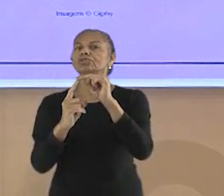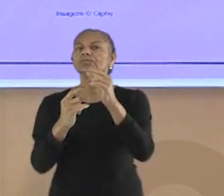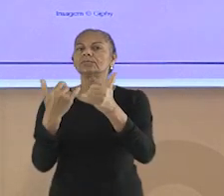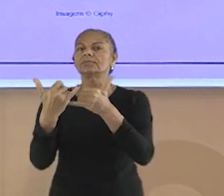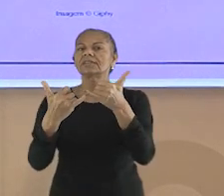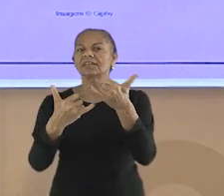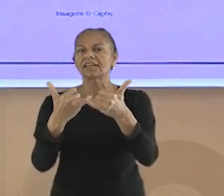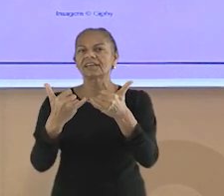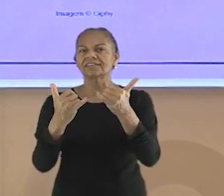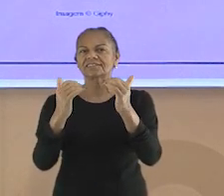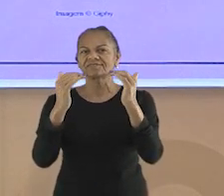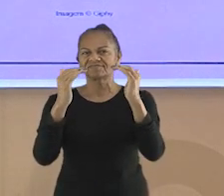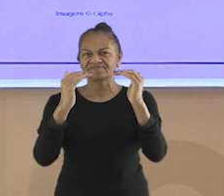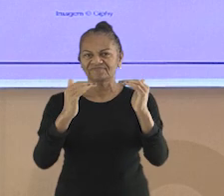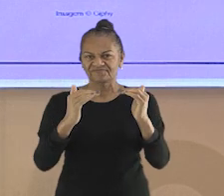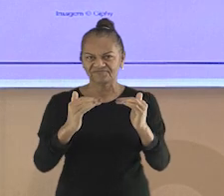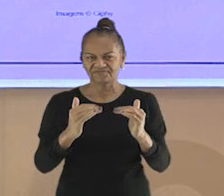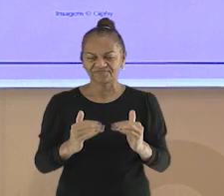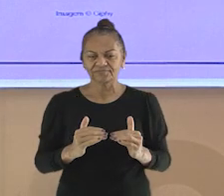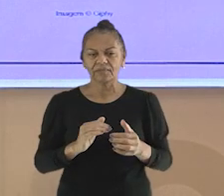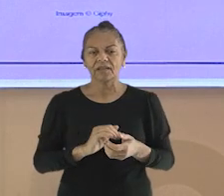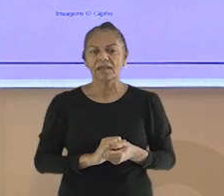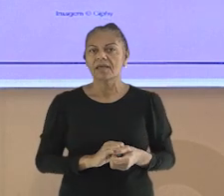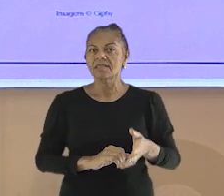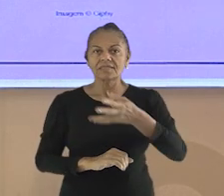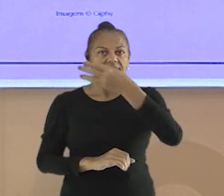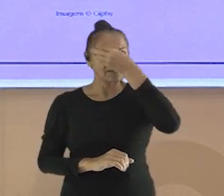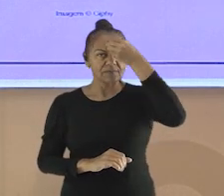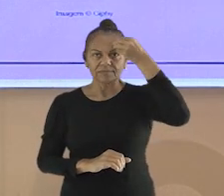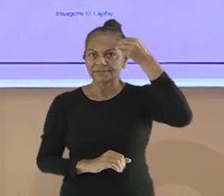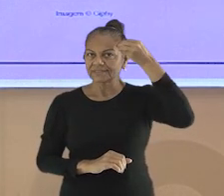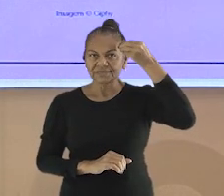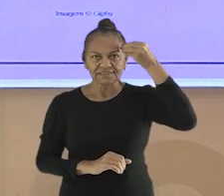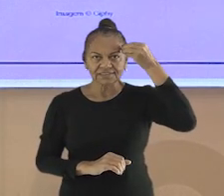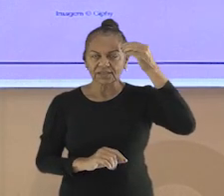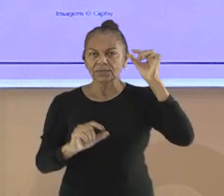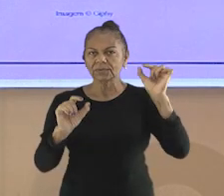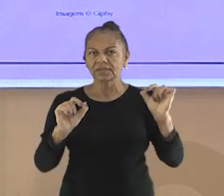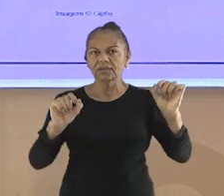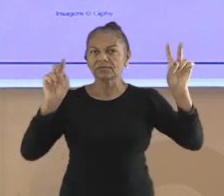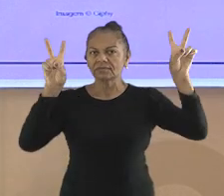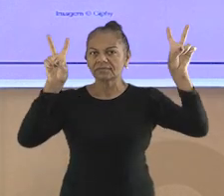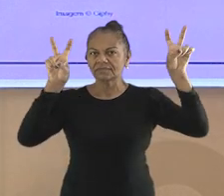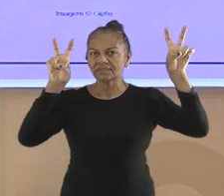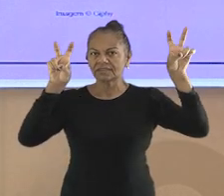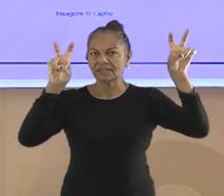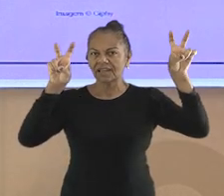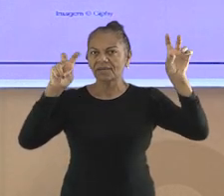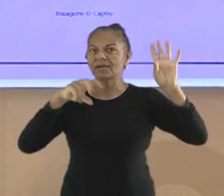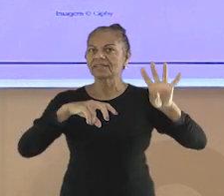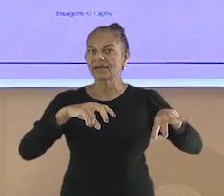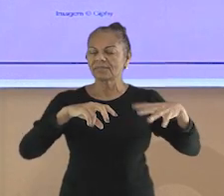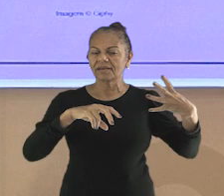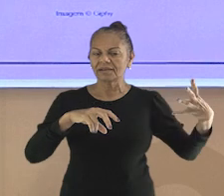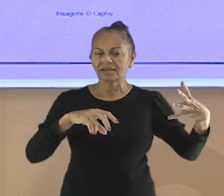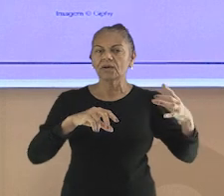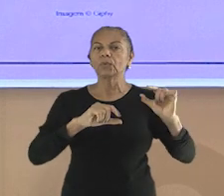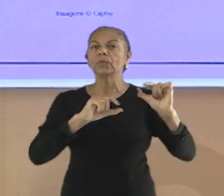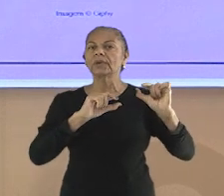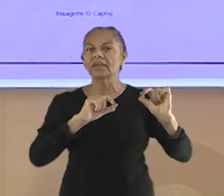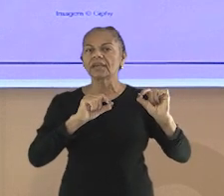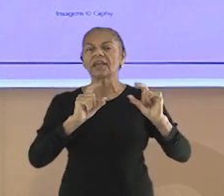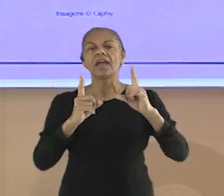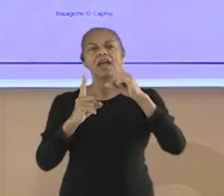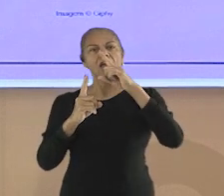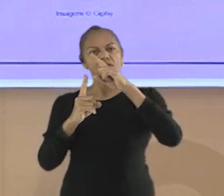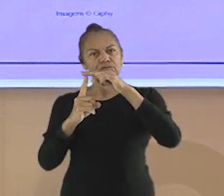aqui. Além disso, nós não podemos esquecer o título da tabela, pois ele é muito importante. O título da nossa